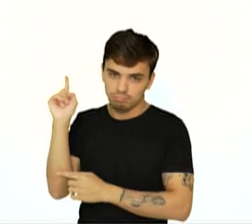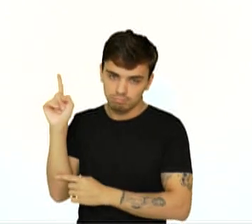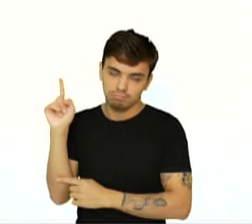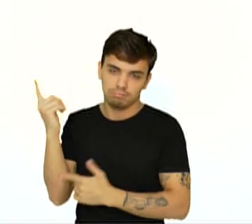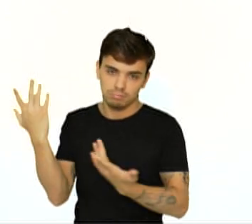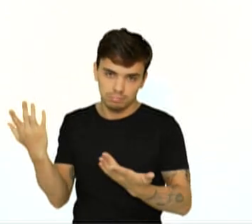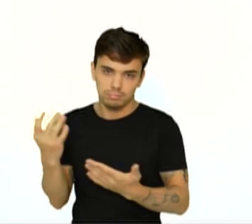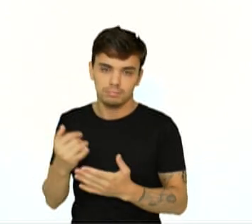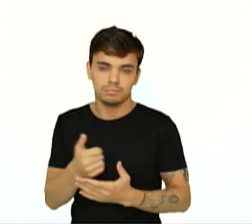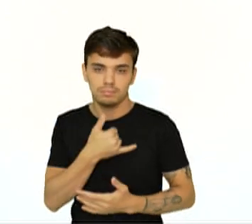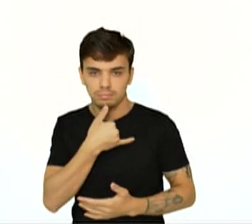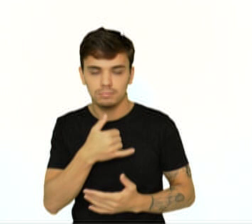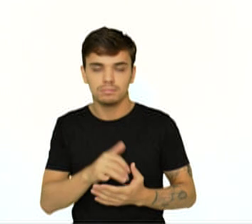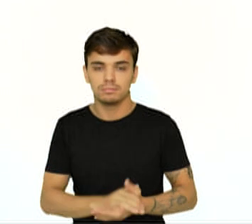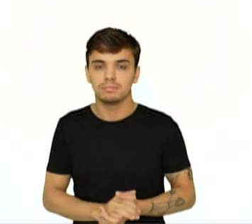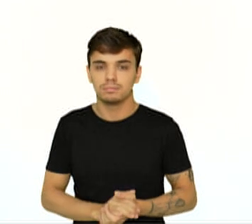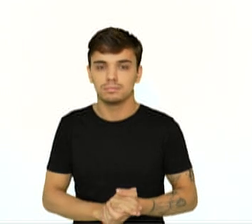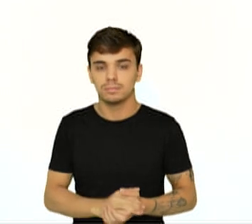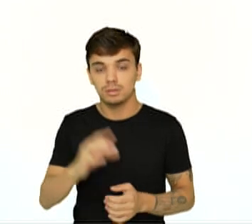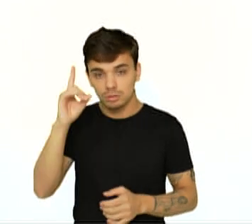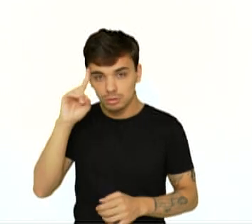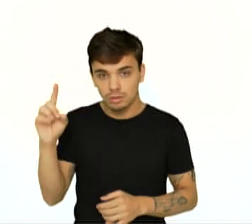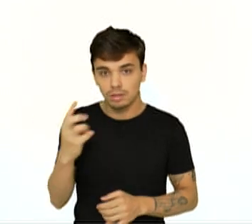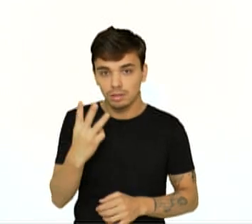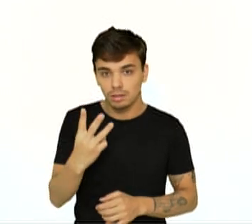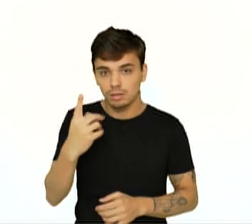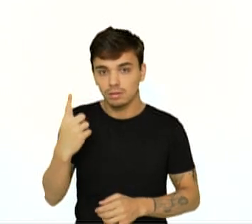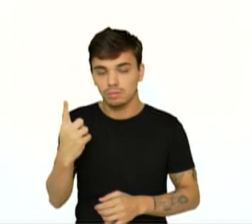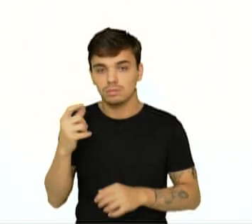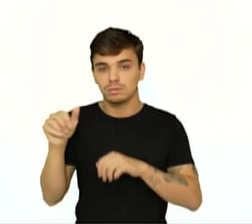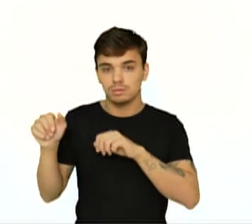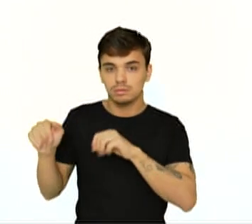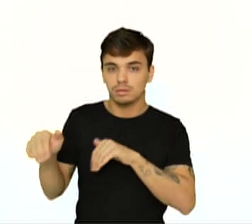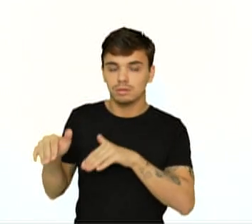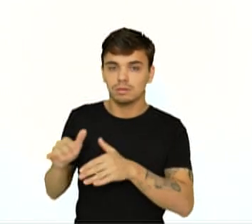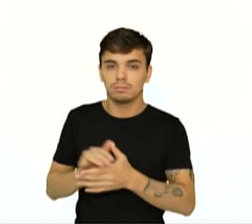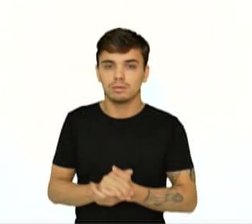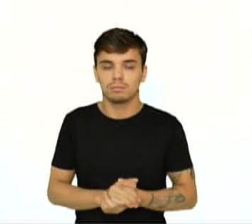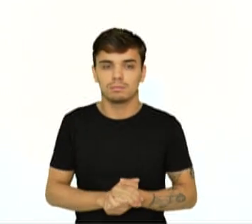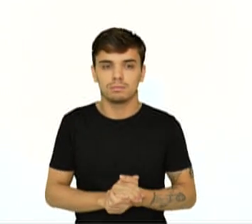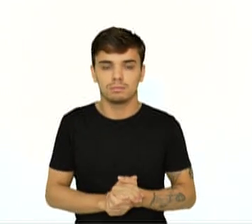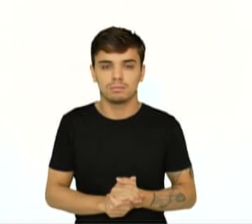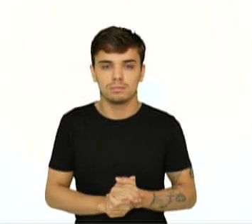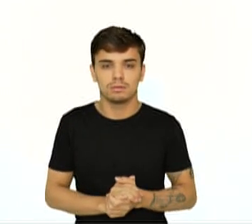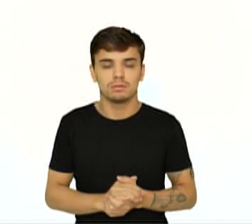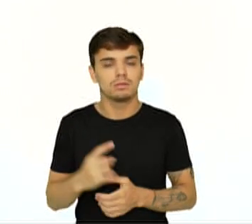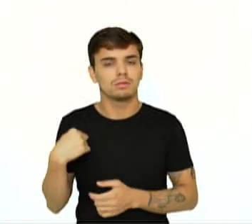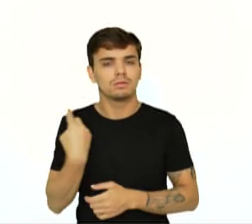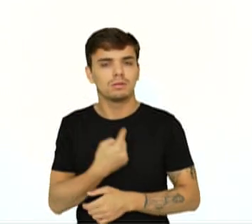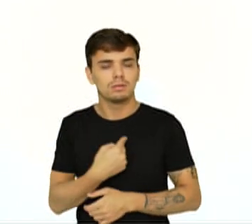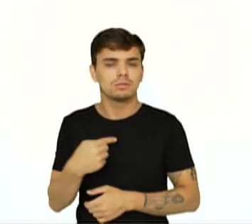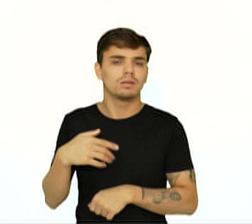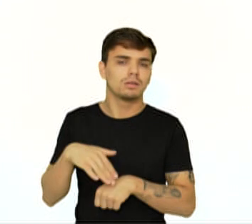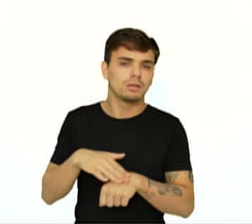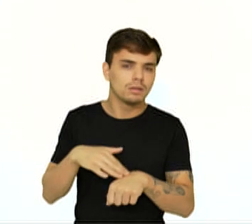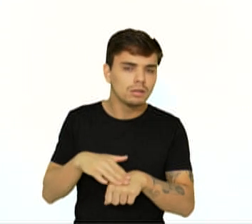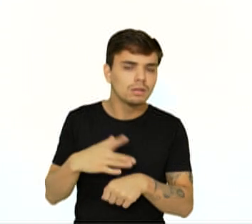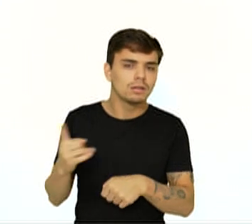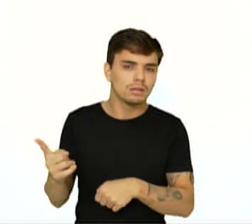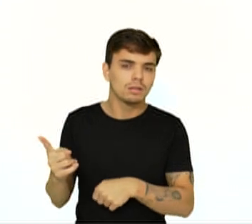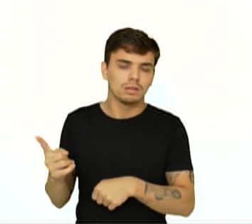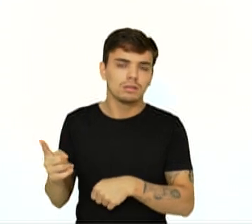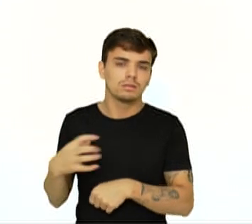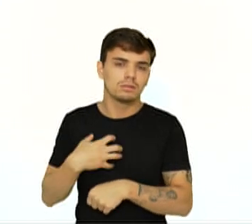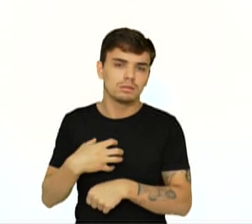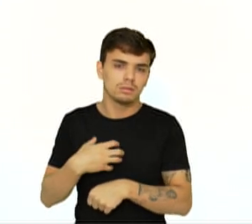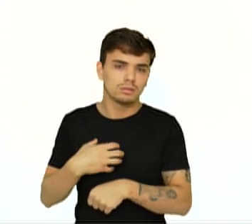Mafalda, o Quino, faleceu no dia 31 de setembro e nossa querida Mafalda se quedou órfã. Bien? Vamos